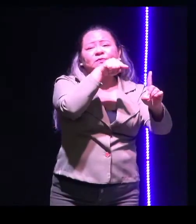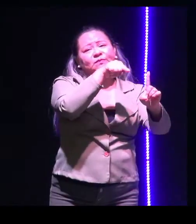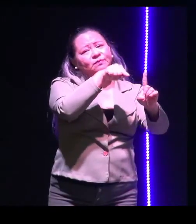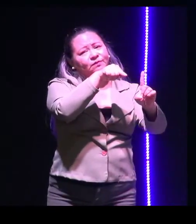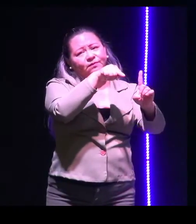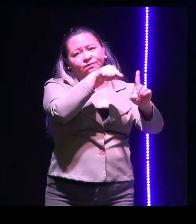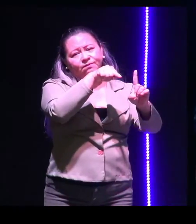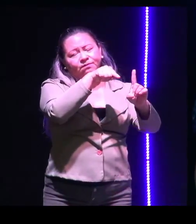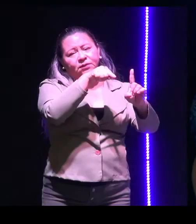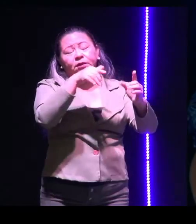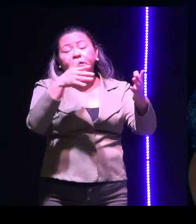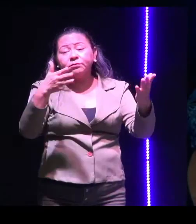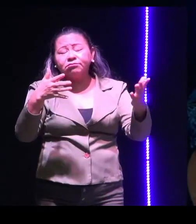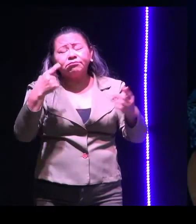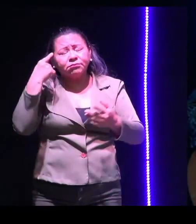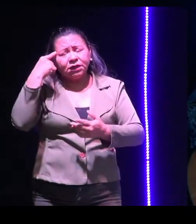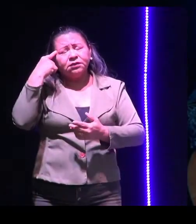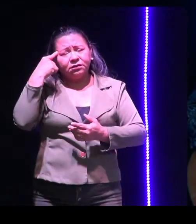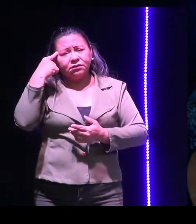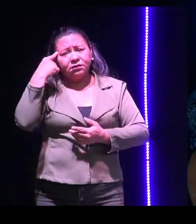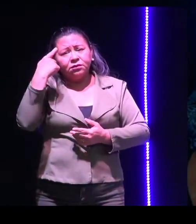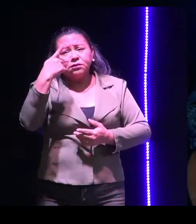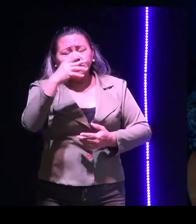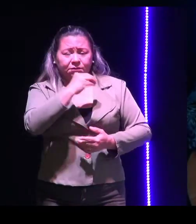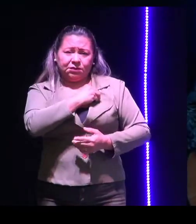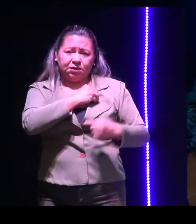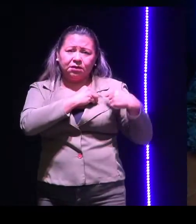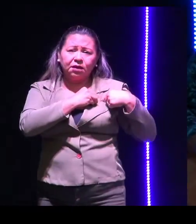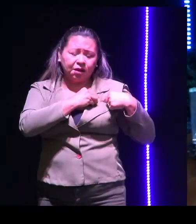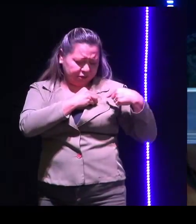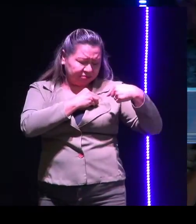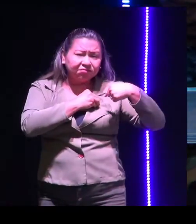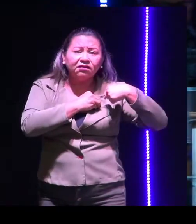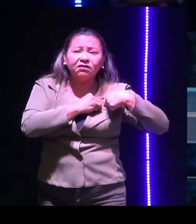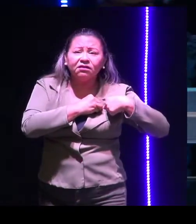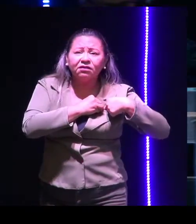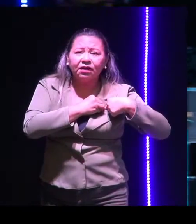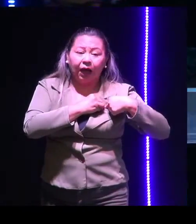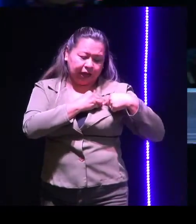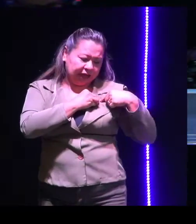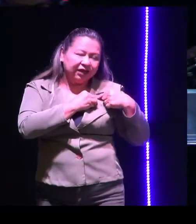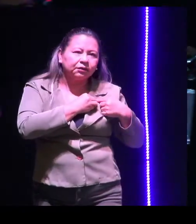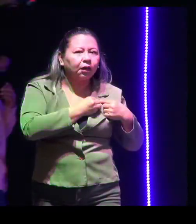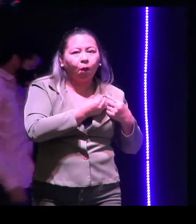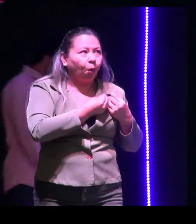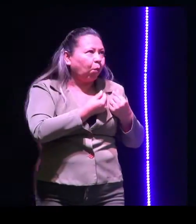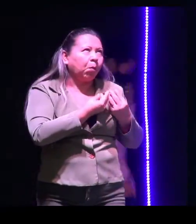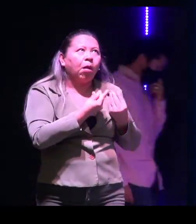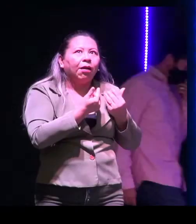Não tenha os seus pecados como algo precioso.